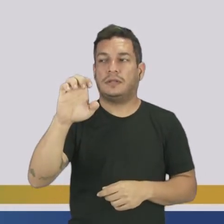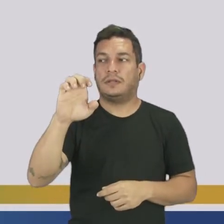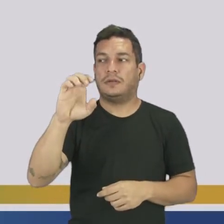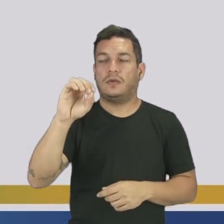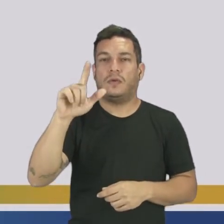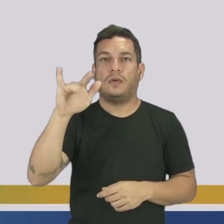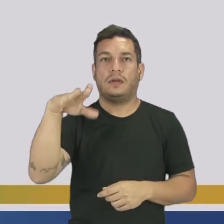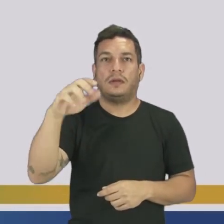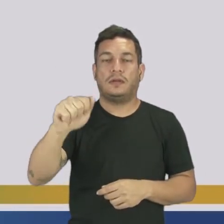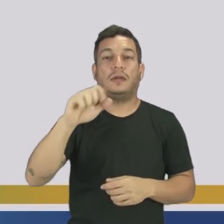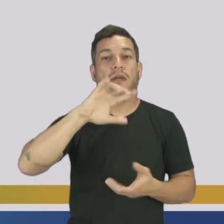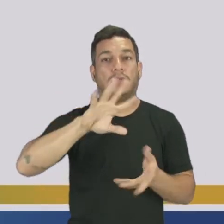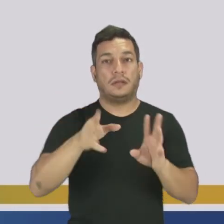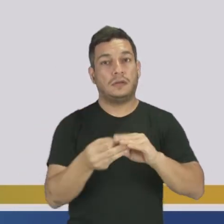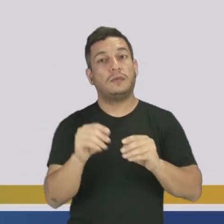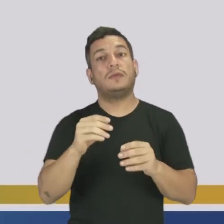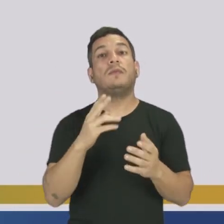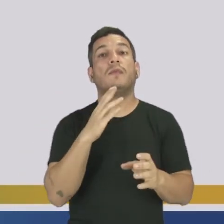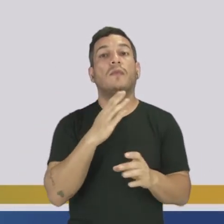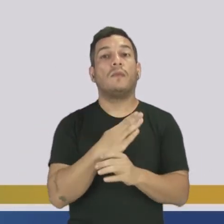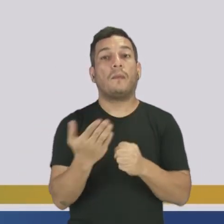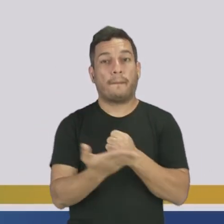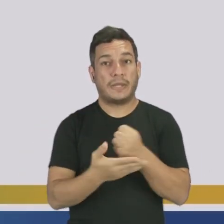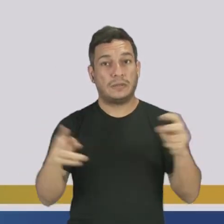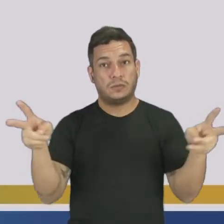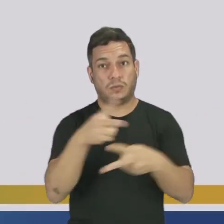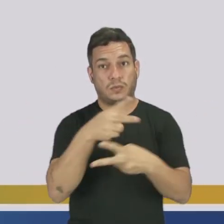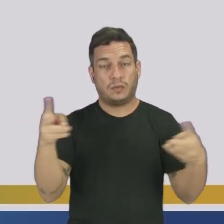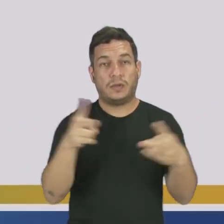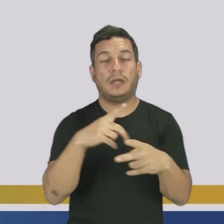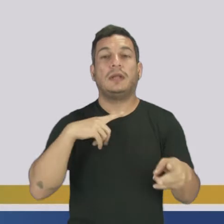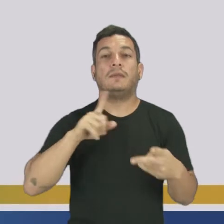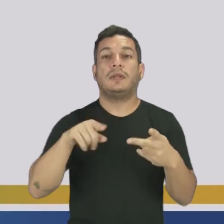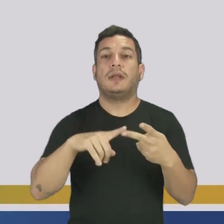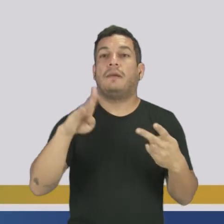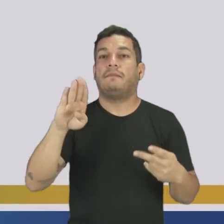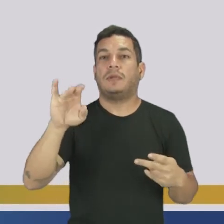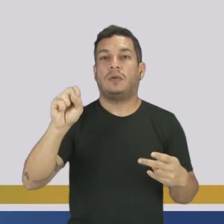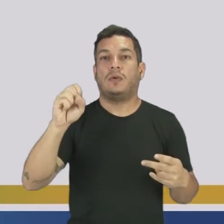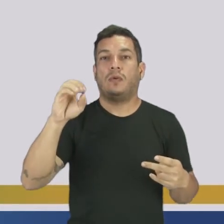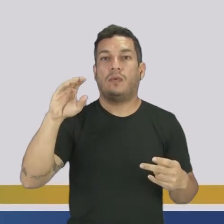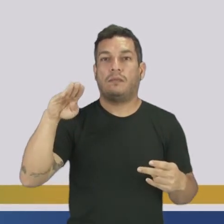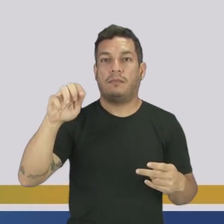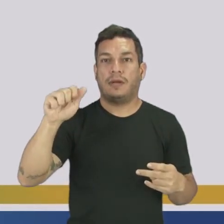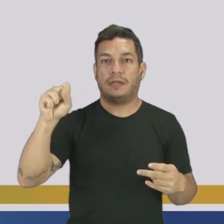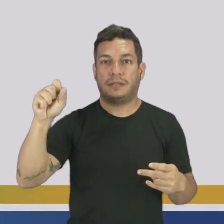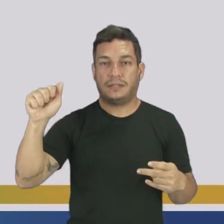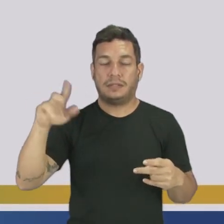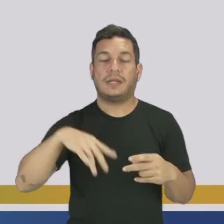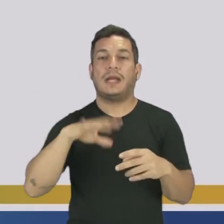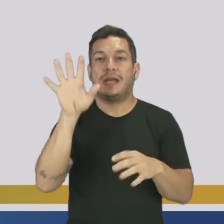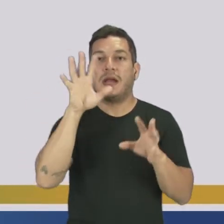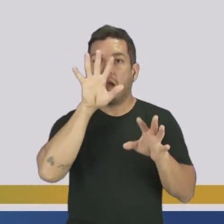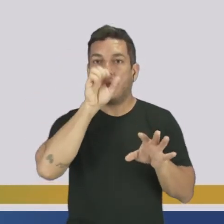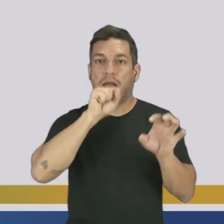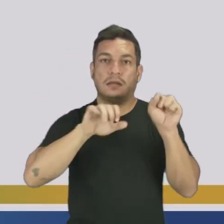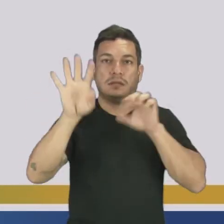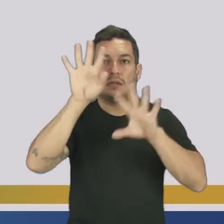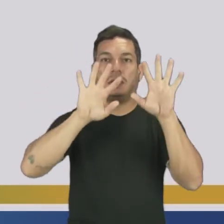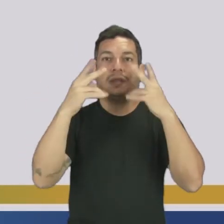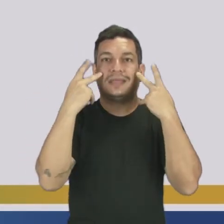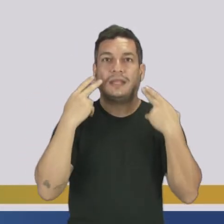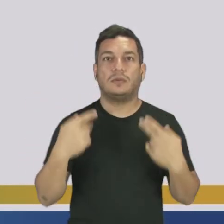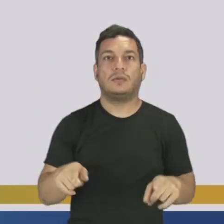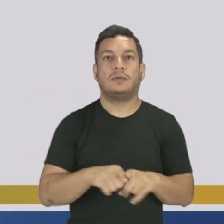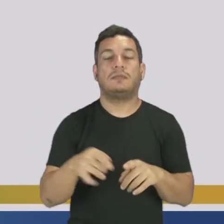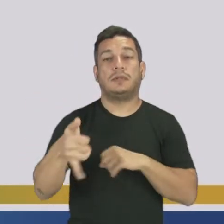ou transformada a partir do vento. Depois biomassa, que é feita de elementos naturais, gás natural,